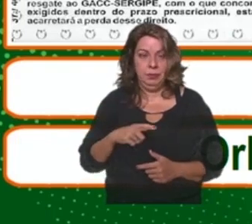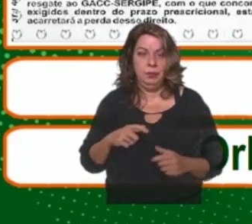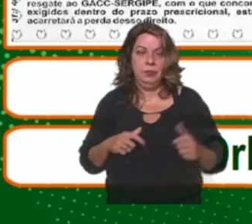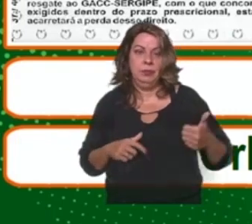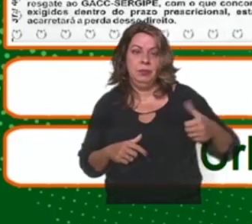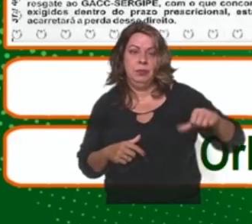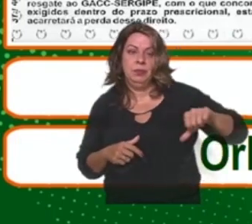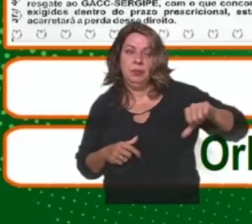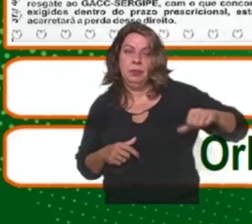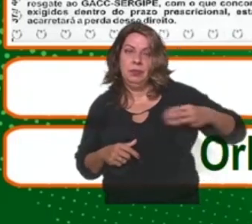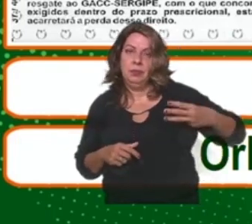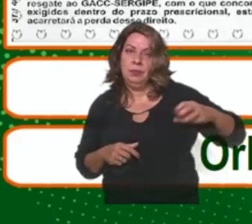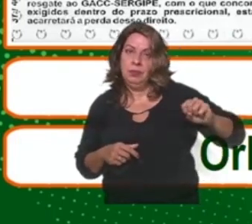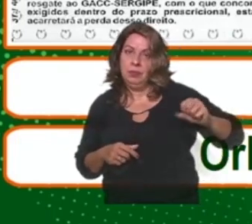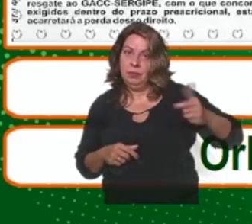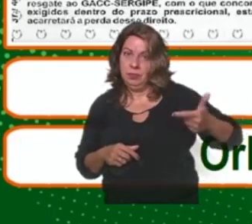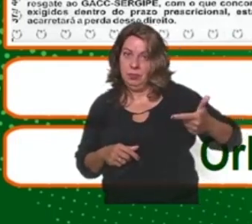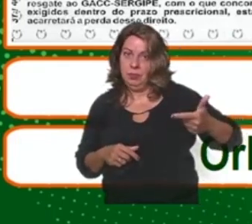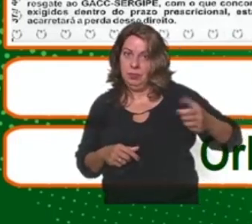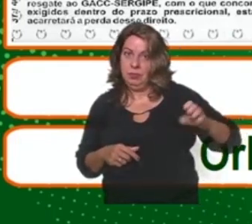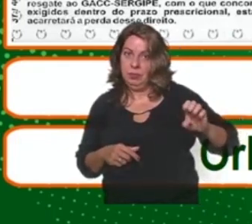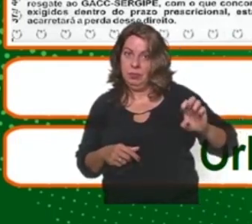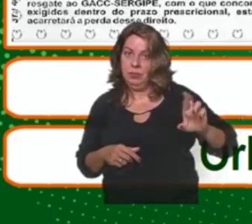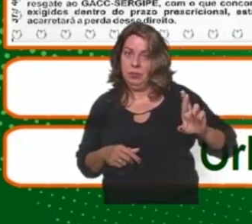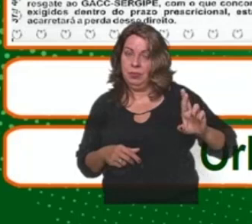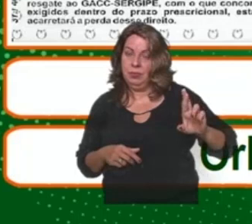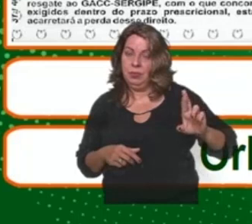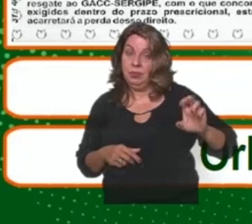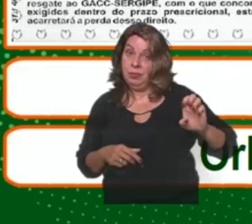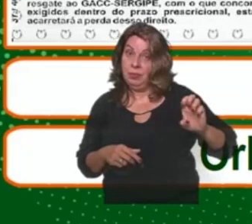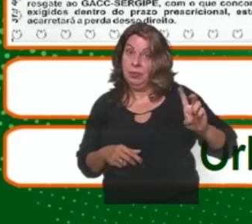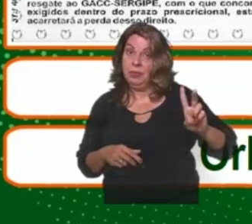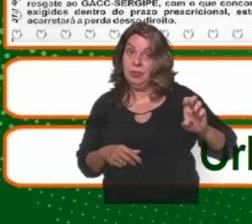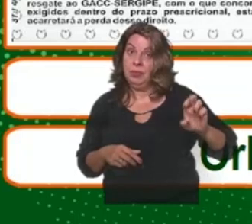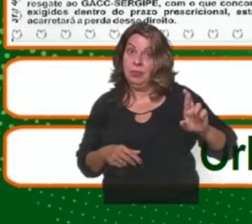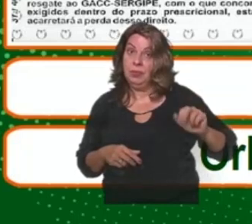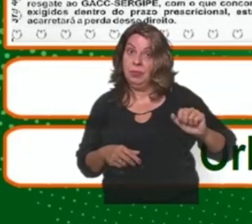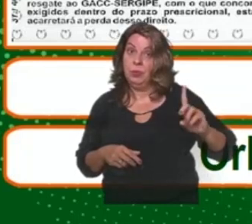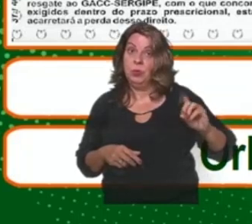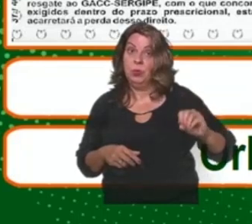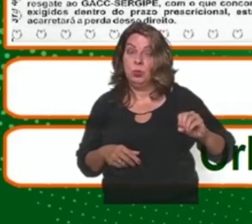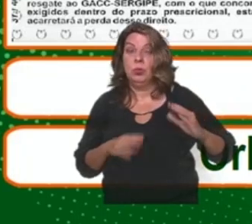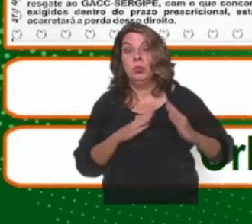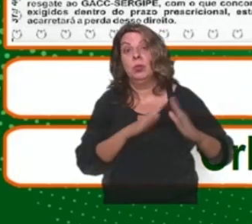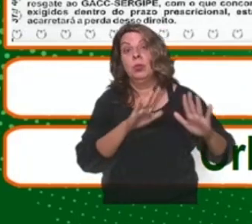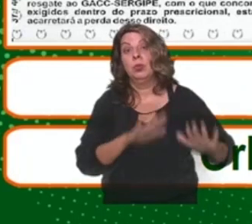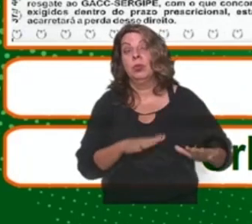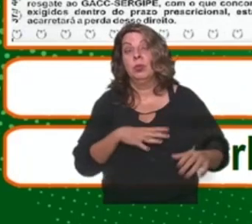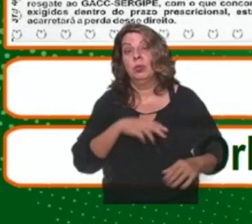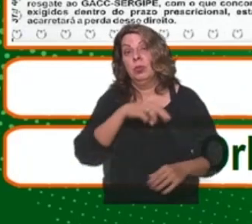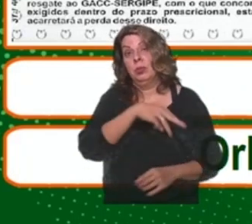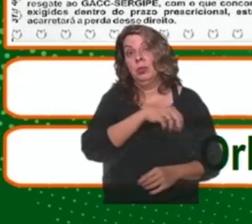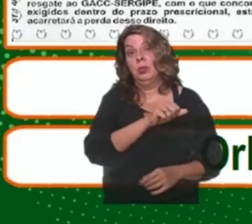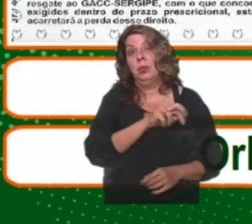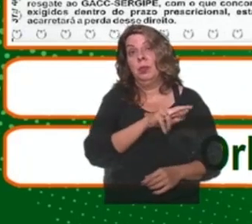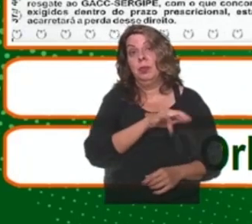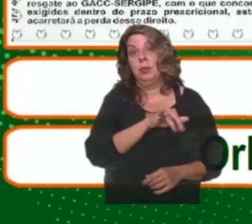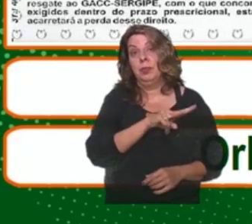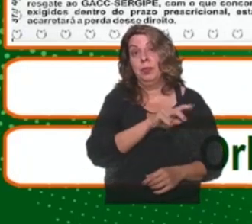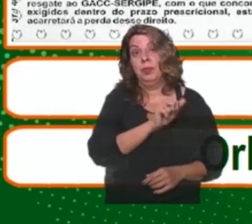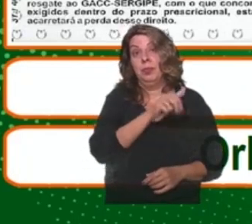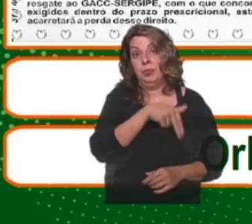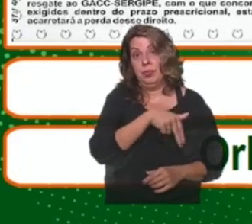199382, essa é a numeração do Everaldo. Ah, não deu para entender o final. Everaldo mora no Marivan, adquiriu no